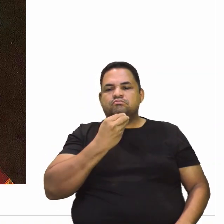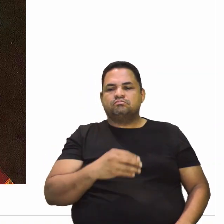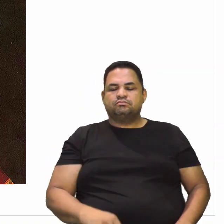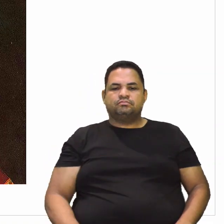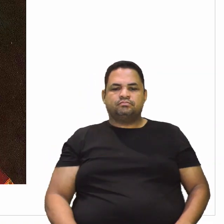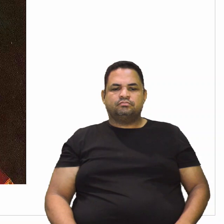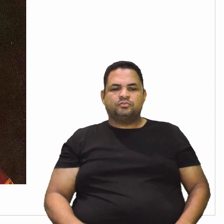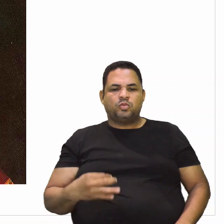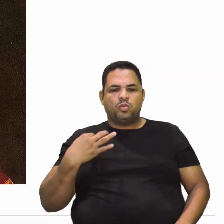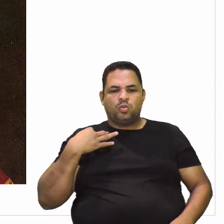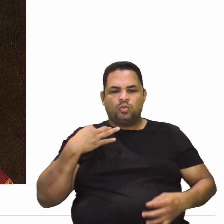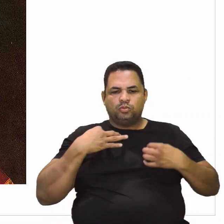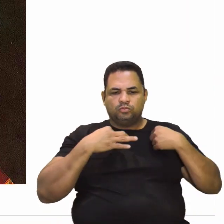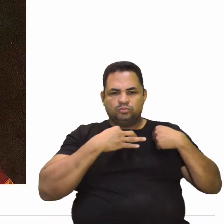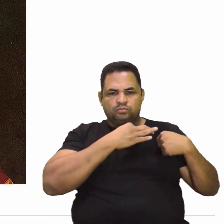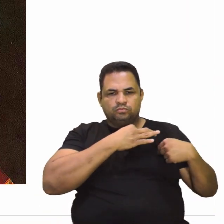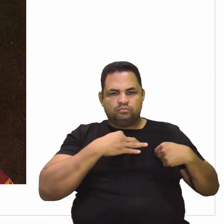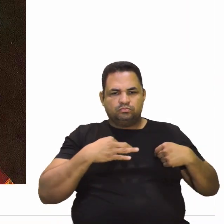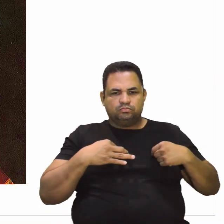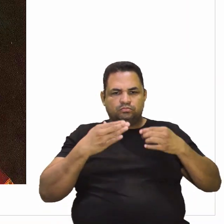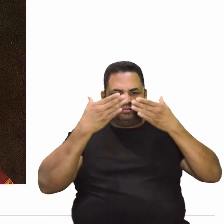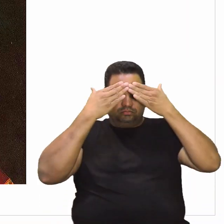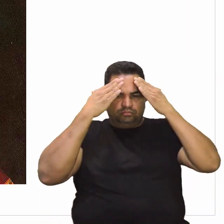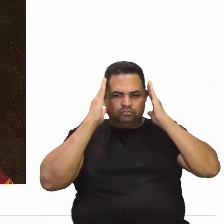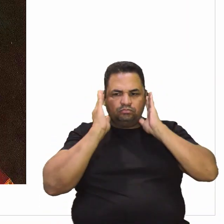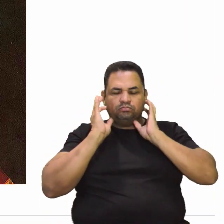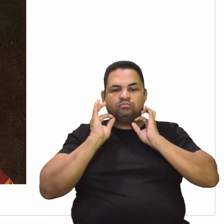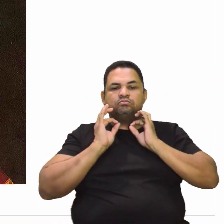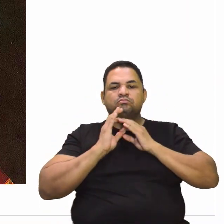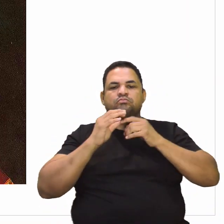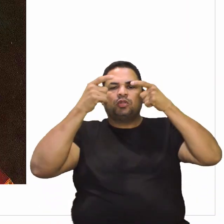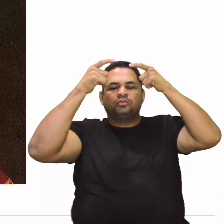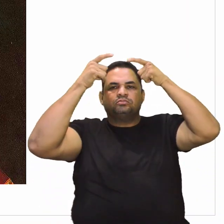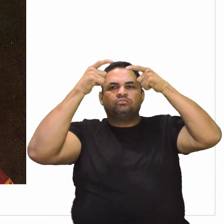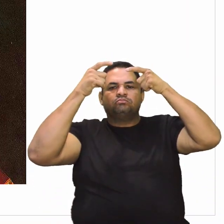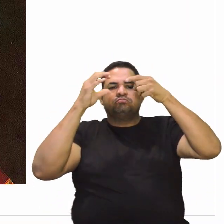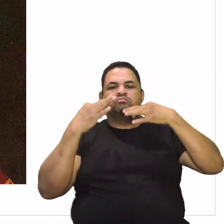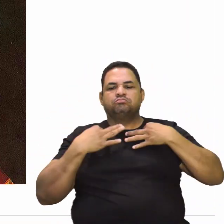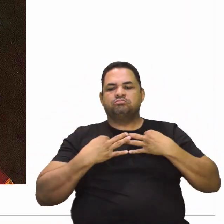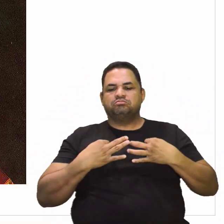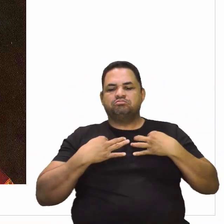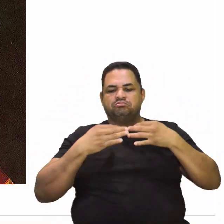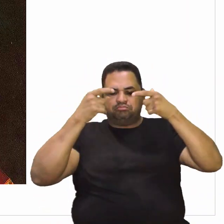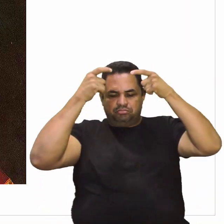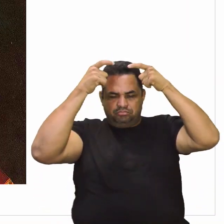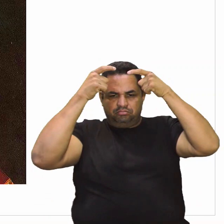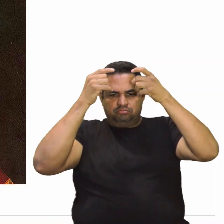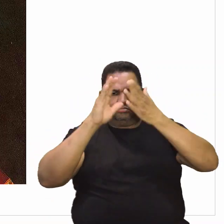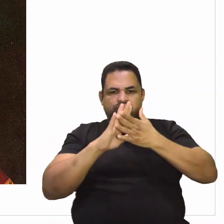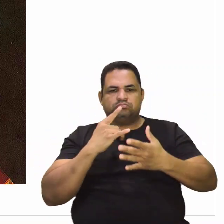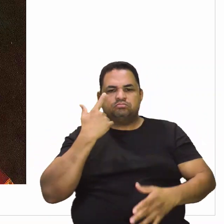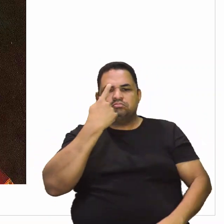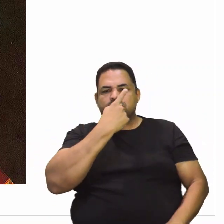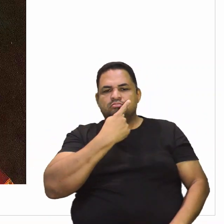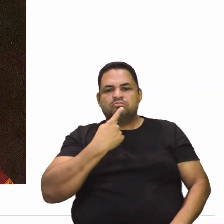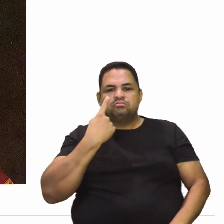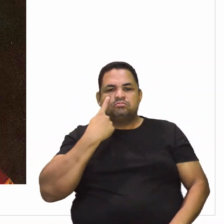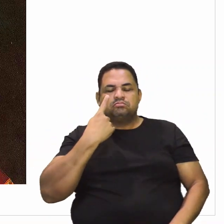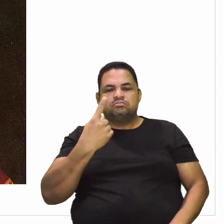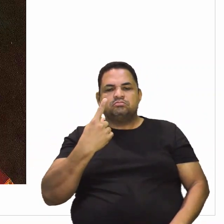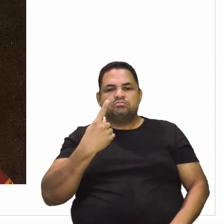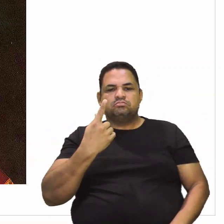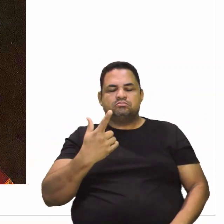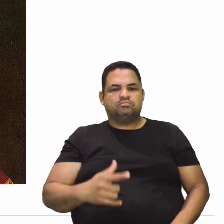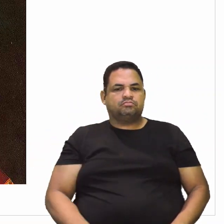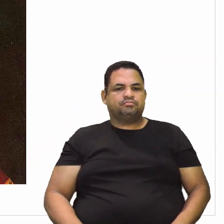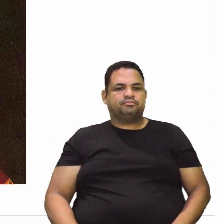os acessórios, o traje majestático dele. Pela expressão você observa assim,